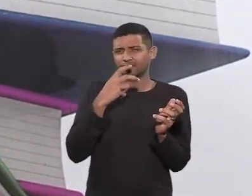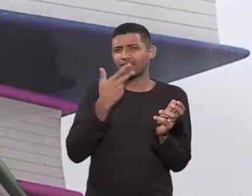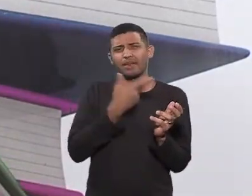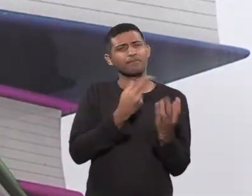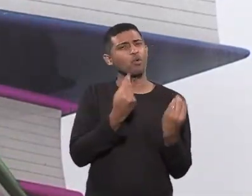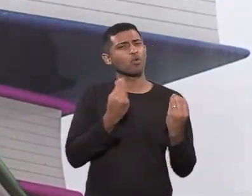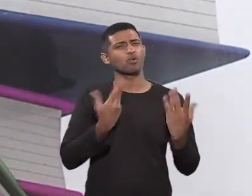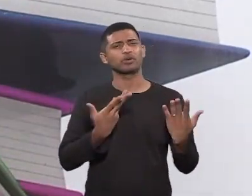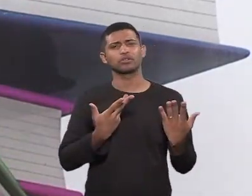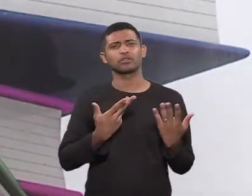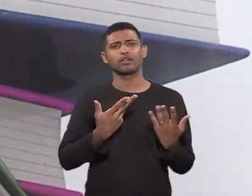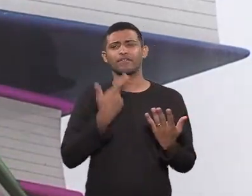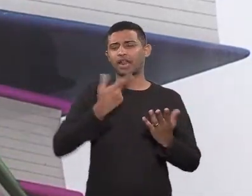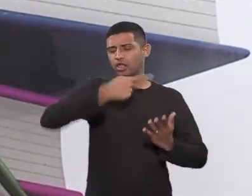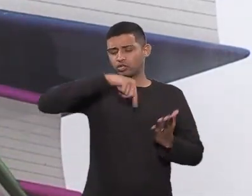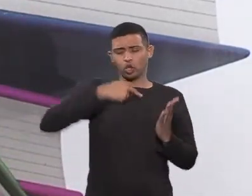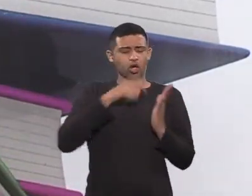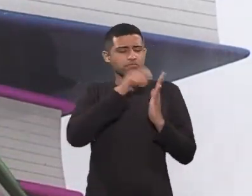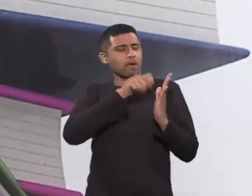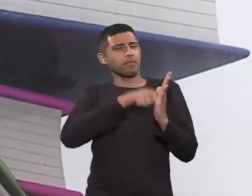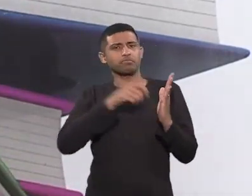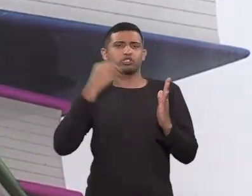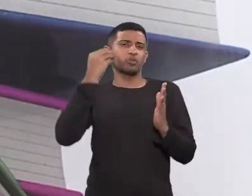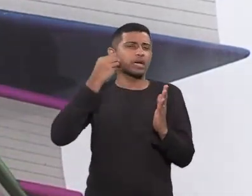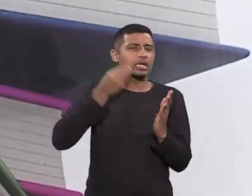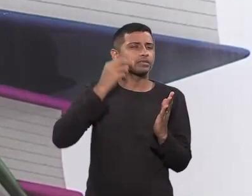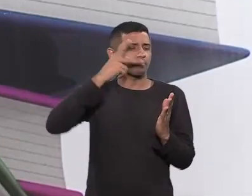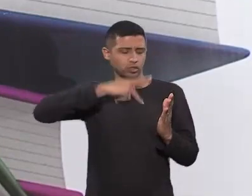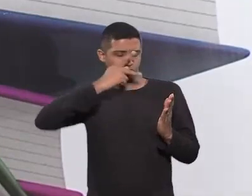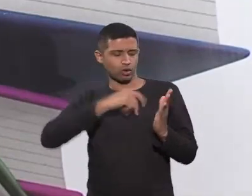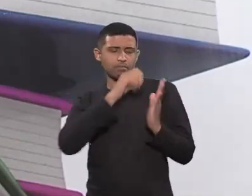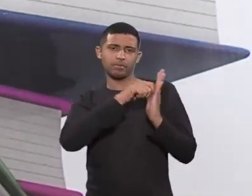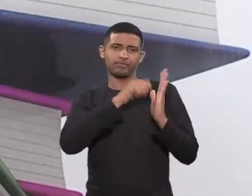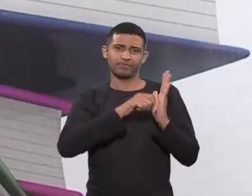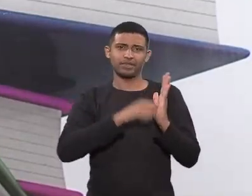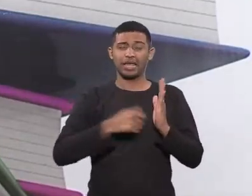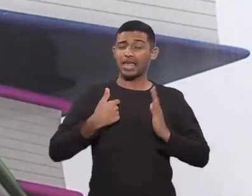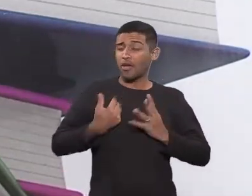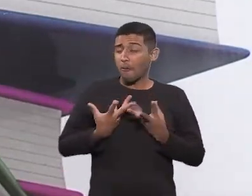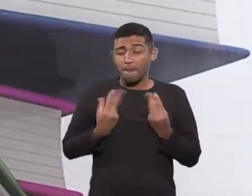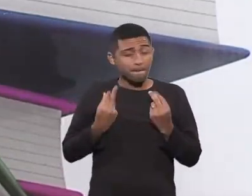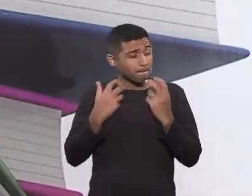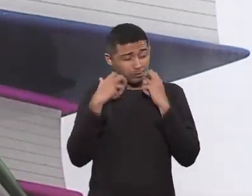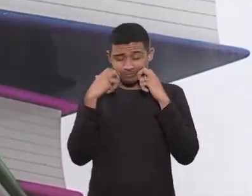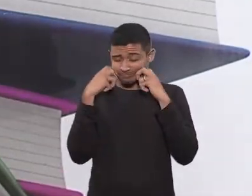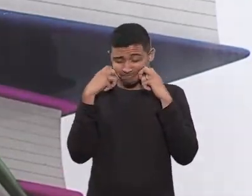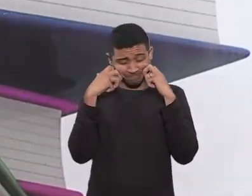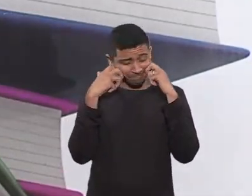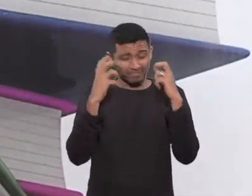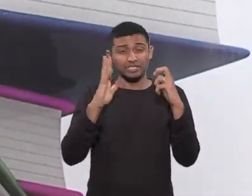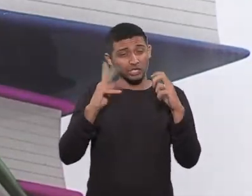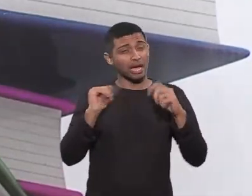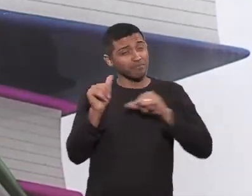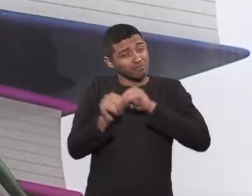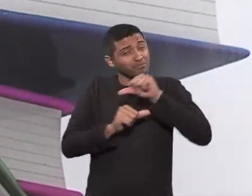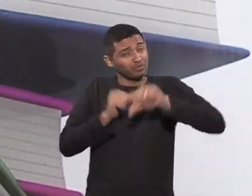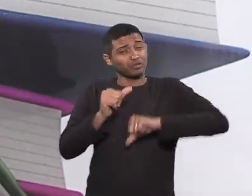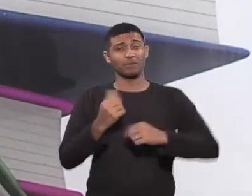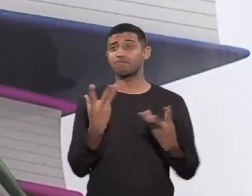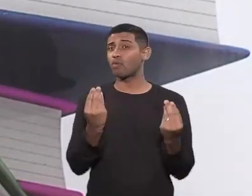A gente fala um pouco de nós mesmos, né, no livro. Então, assim, eu sou uma pessoa extremamente tímida, já mudei